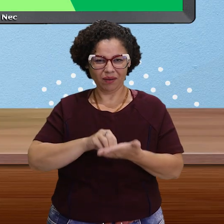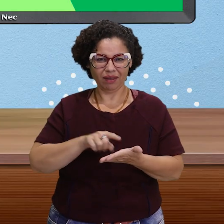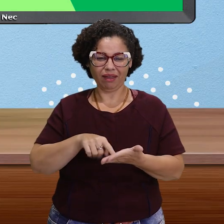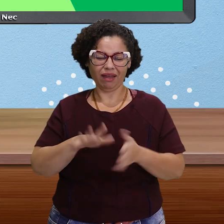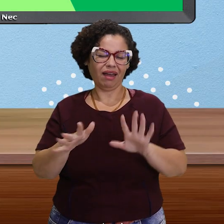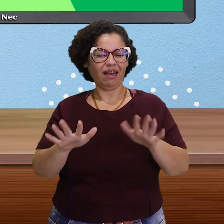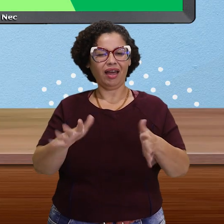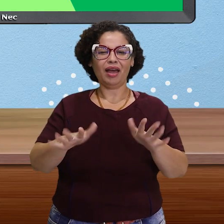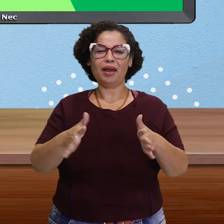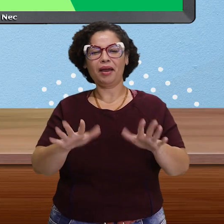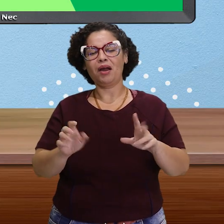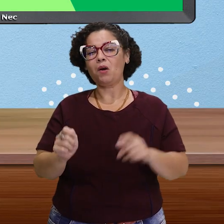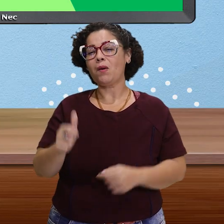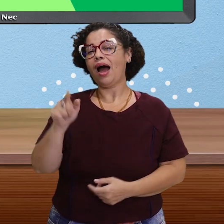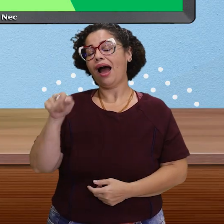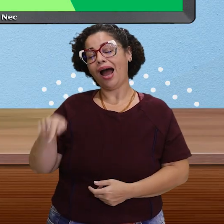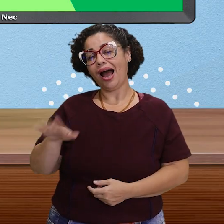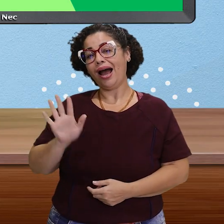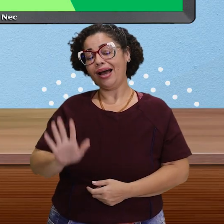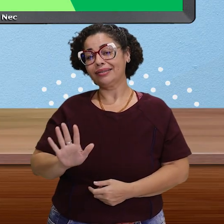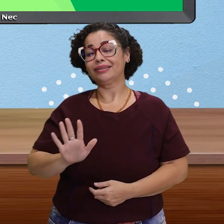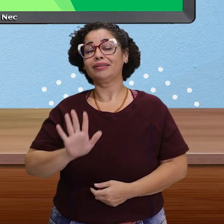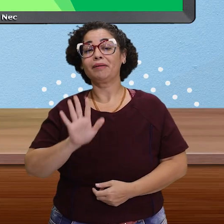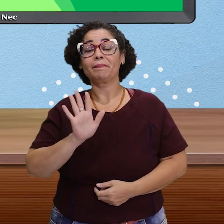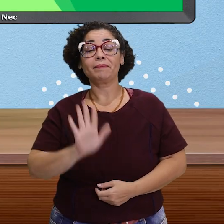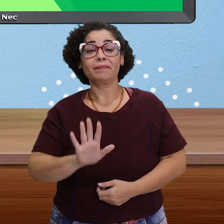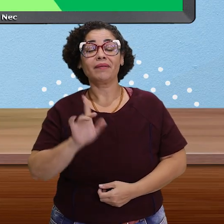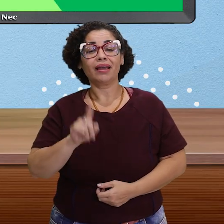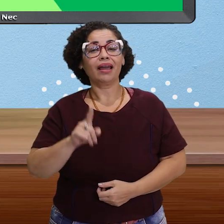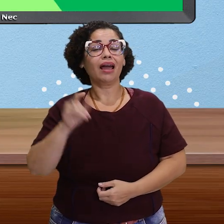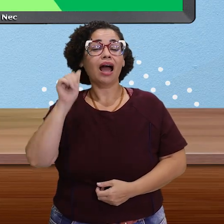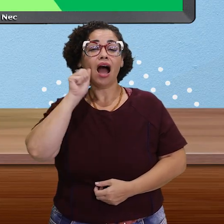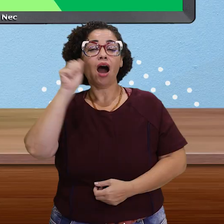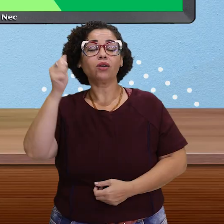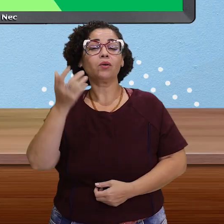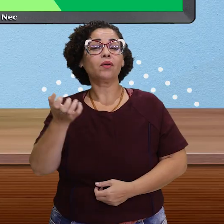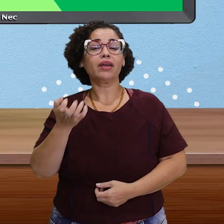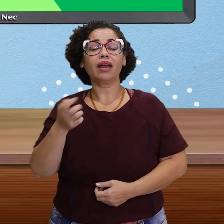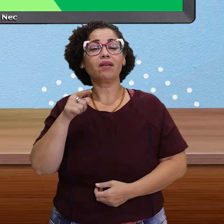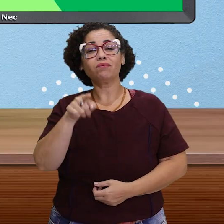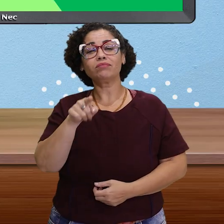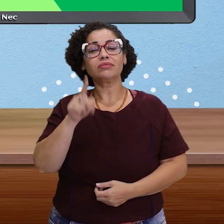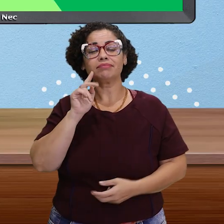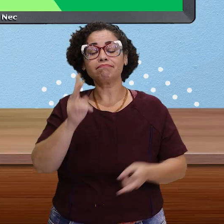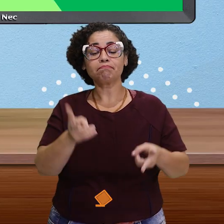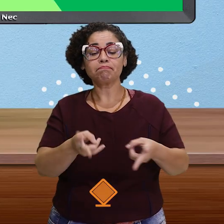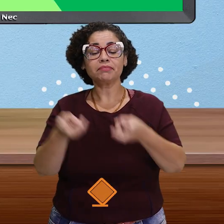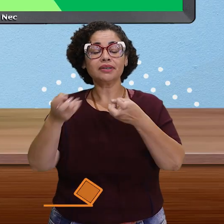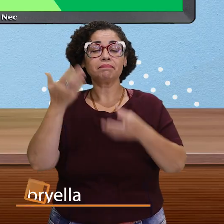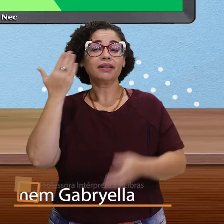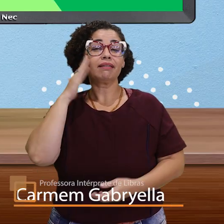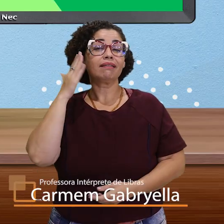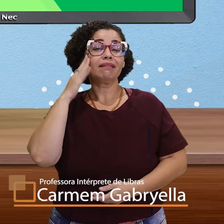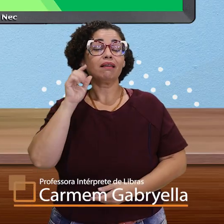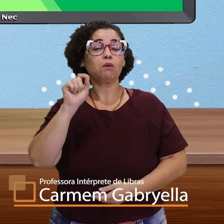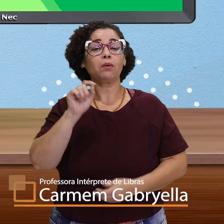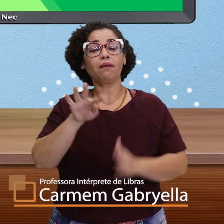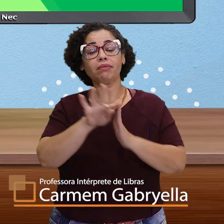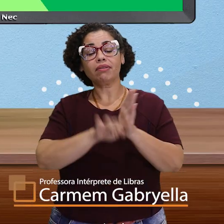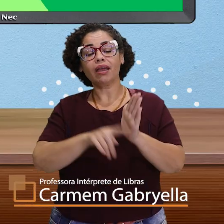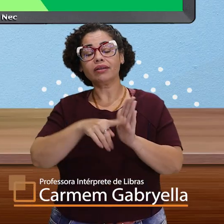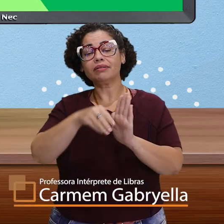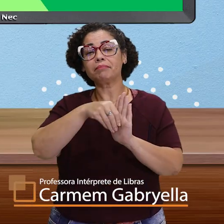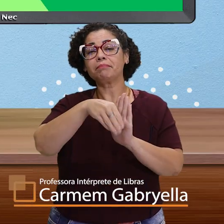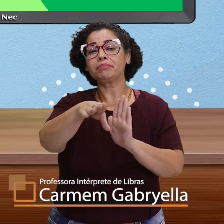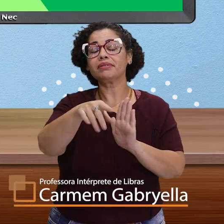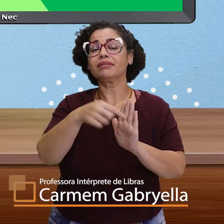papel, Beto? É quase isso, Mari. Na verdade, é aquilo que o autor quer mesmo que a gente entenda,